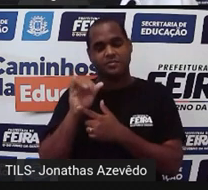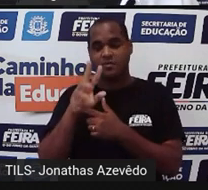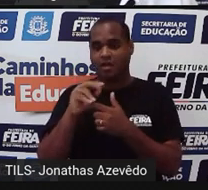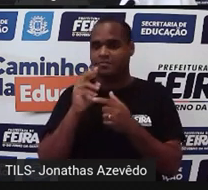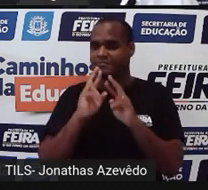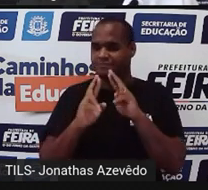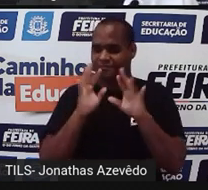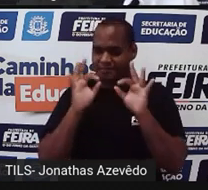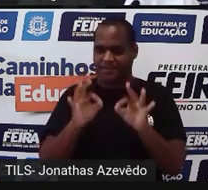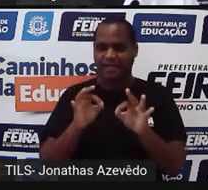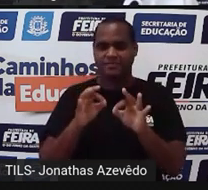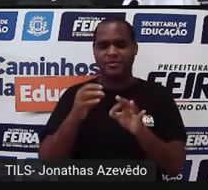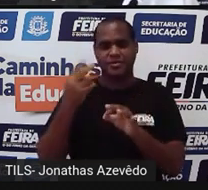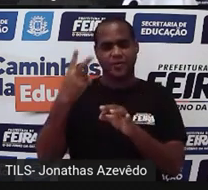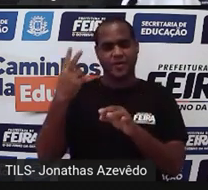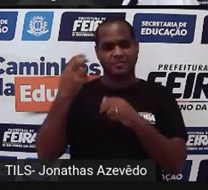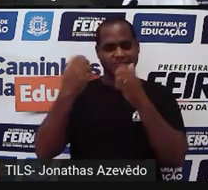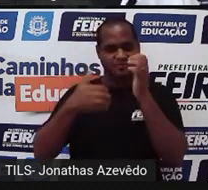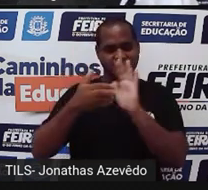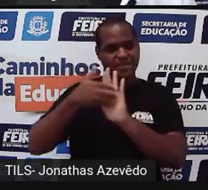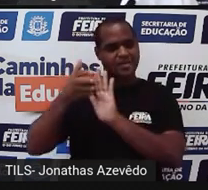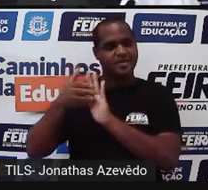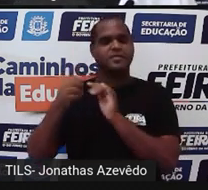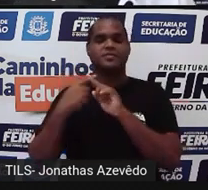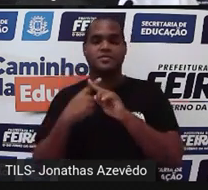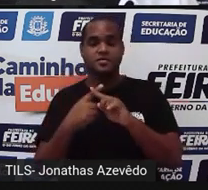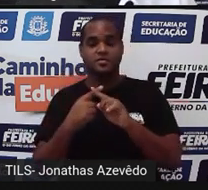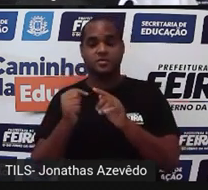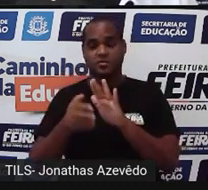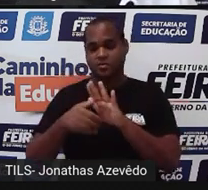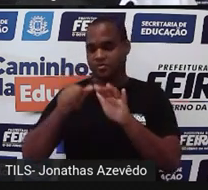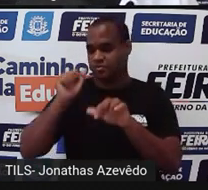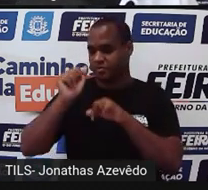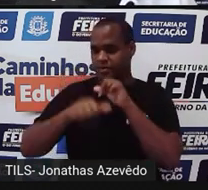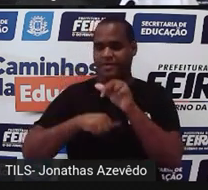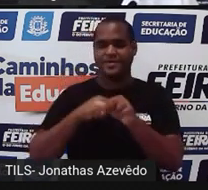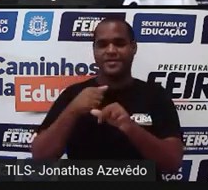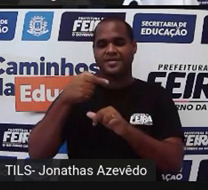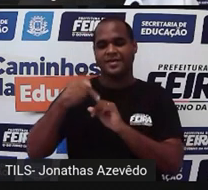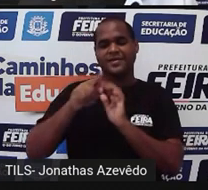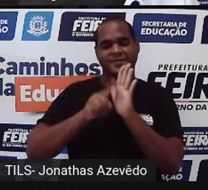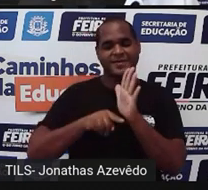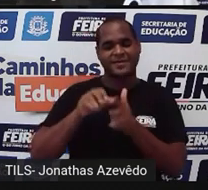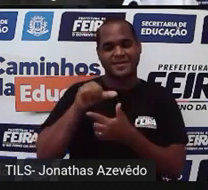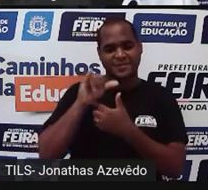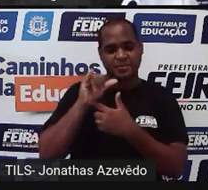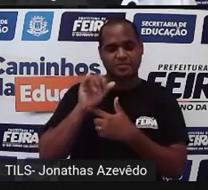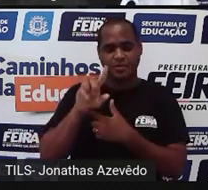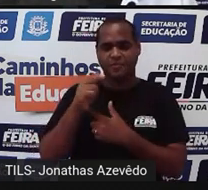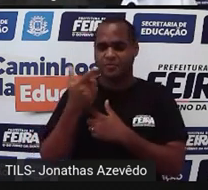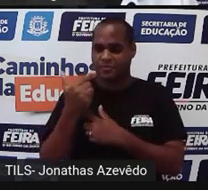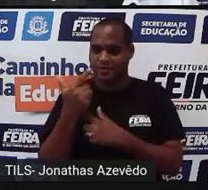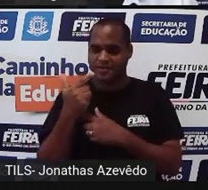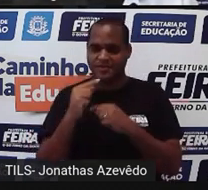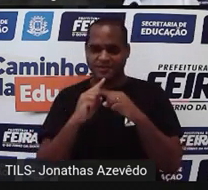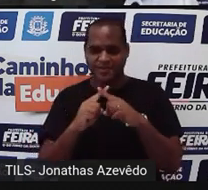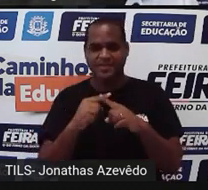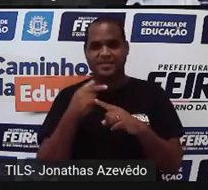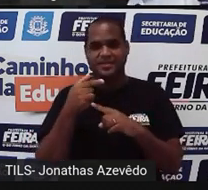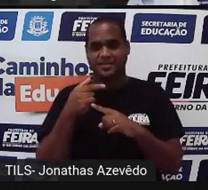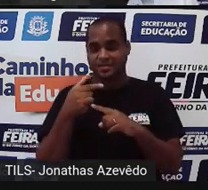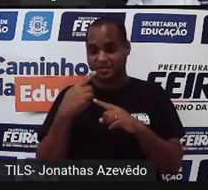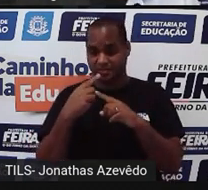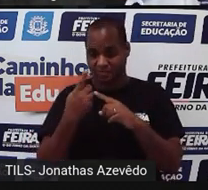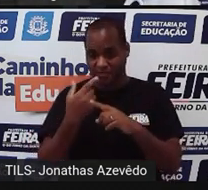segunda equação, eu tiro X e troco por 7 menos Y. Então, onde tem 12 vezes X, vai